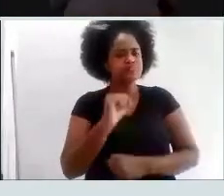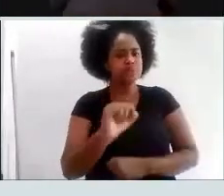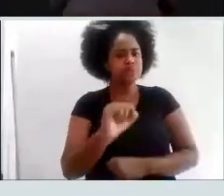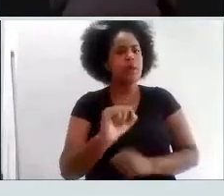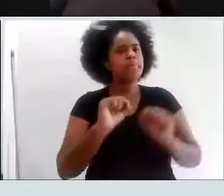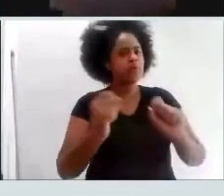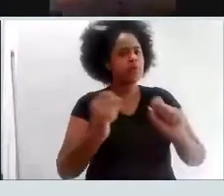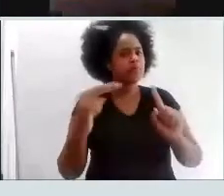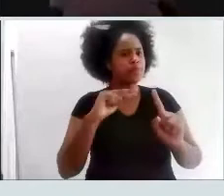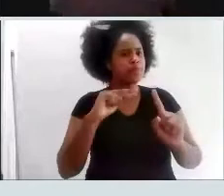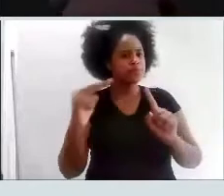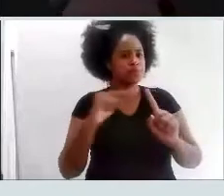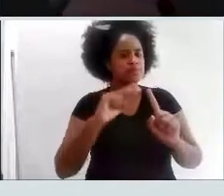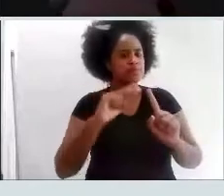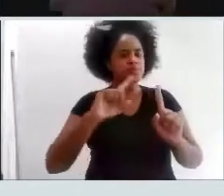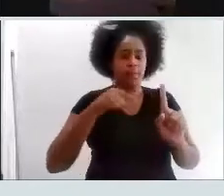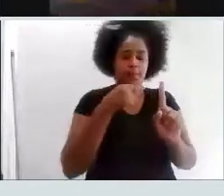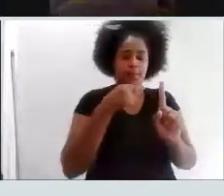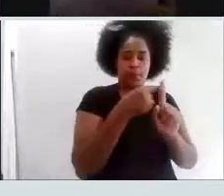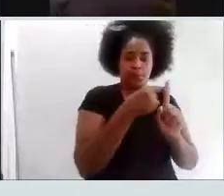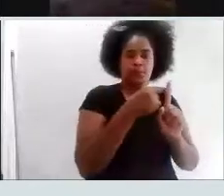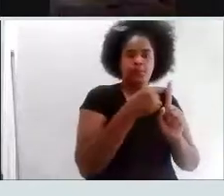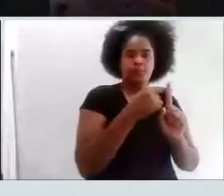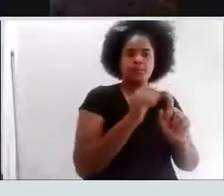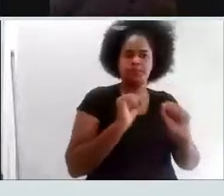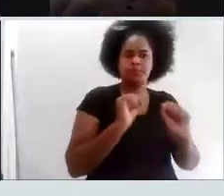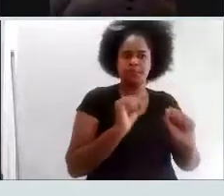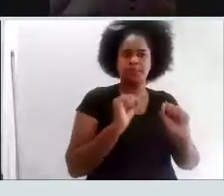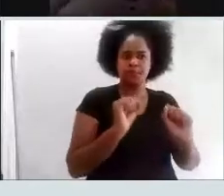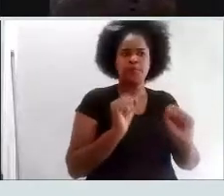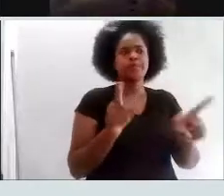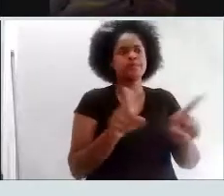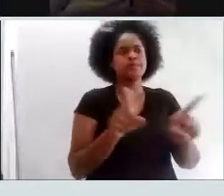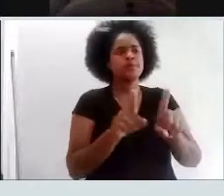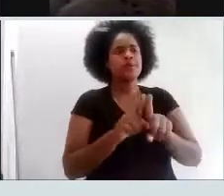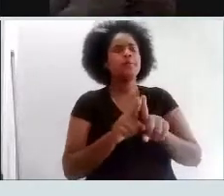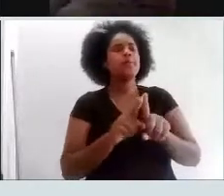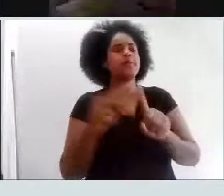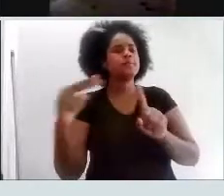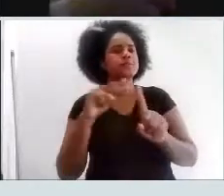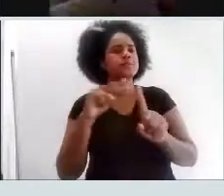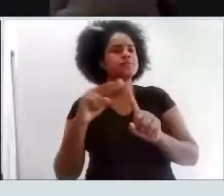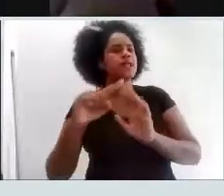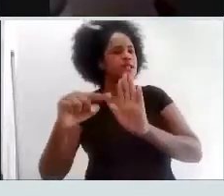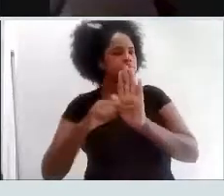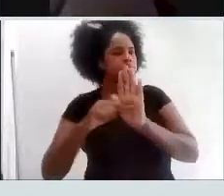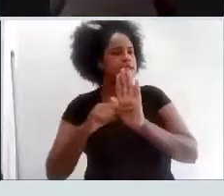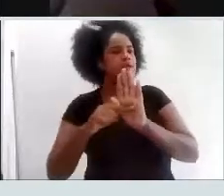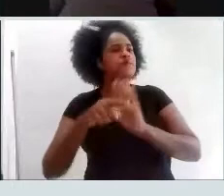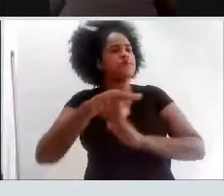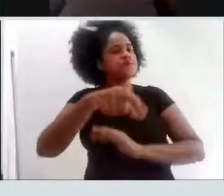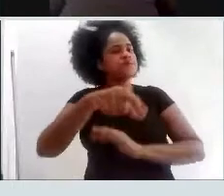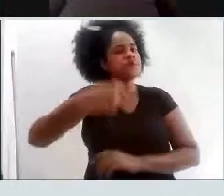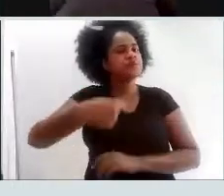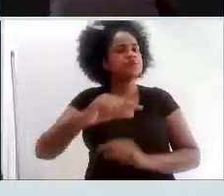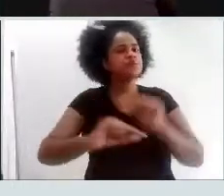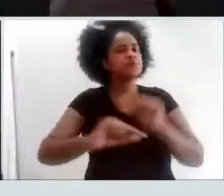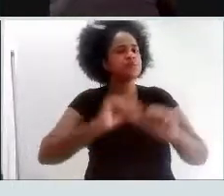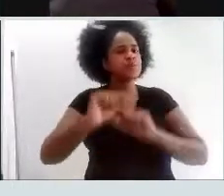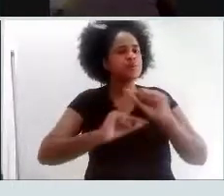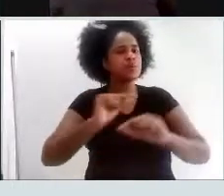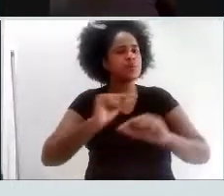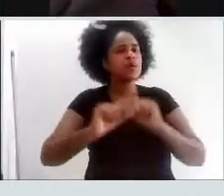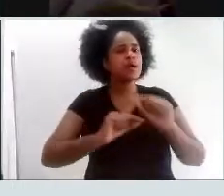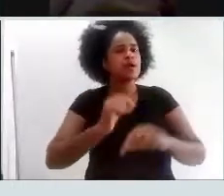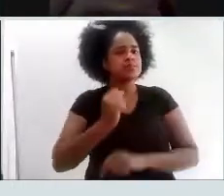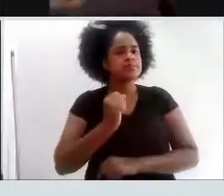vistas positivos ou talvez negativos e você deve rebater aquilo e mostrar, olha, isso aqui seria o ideal, mas